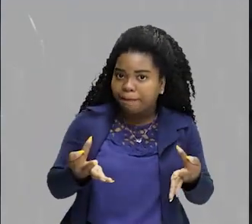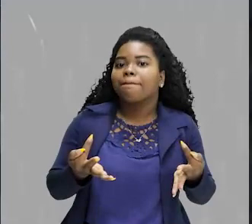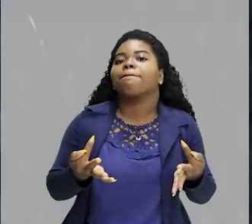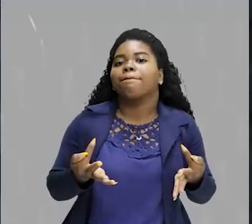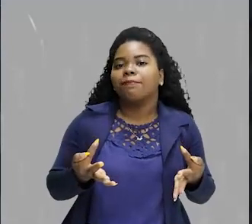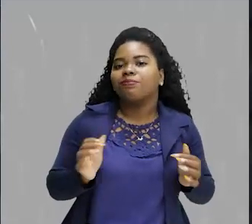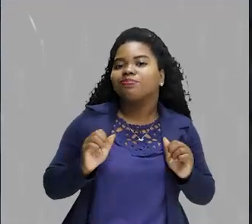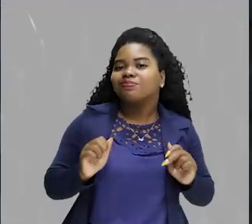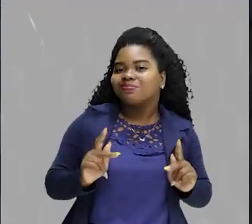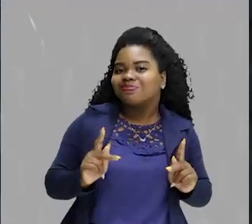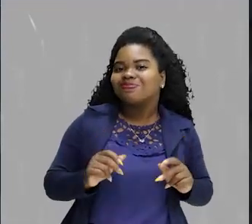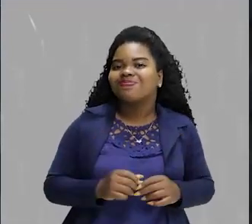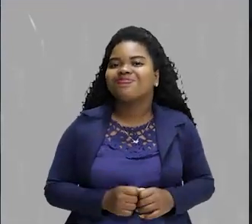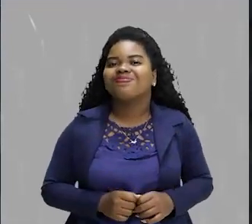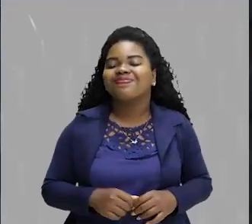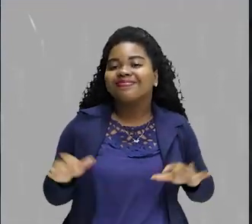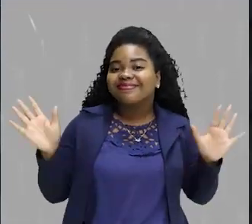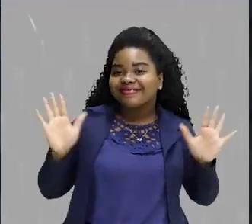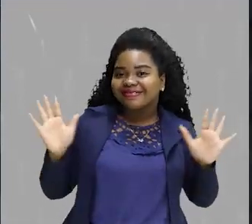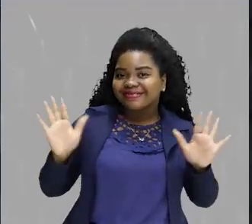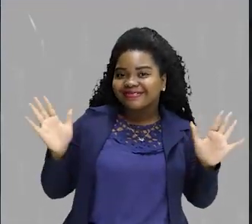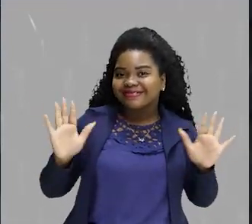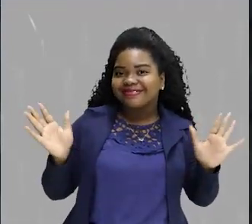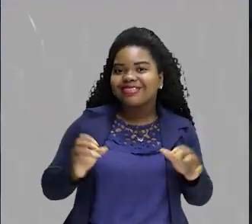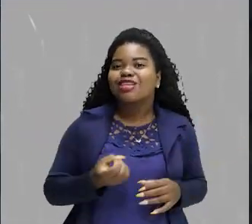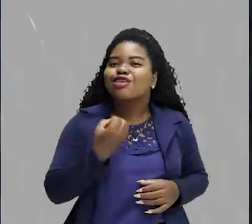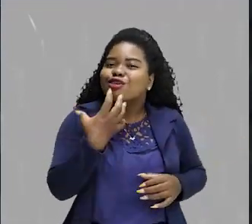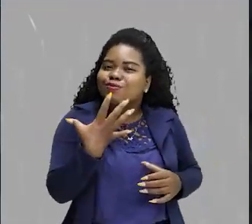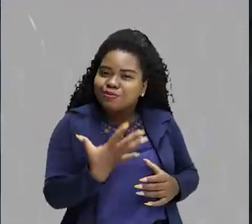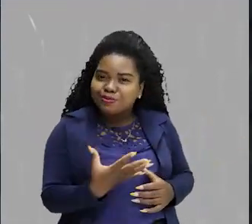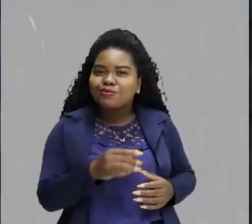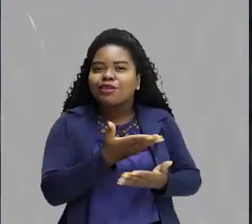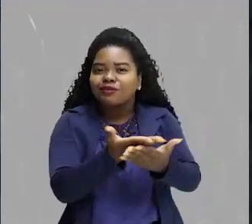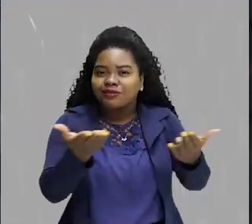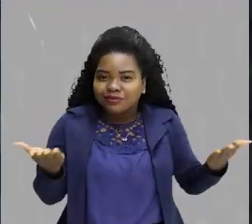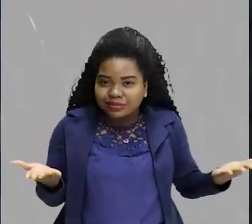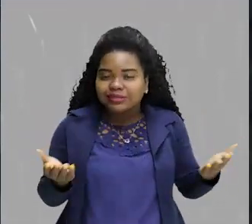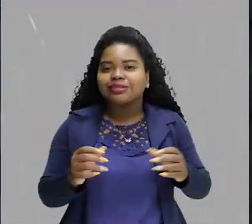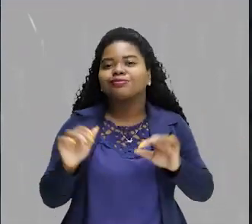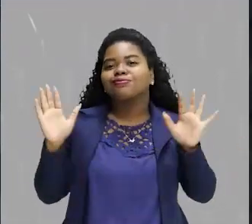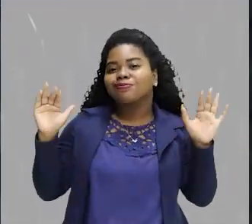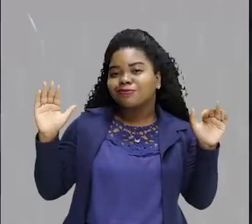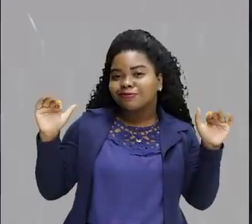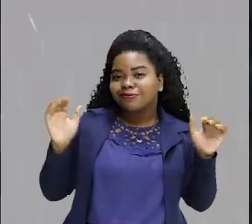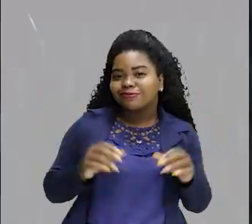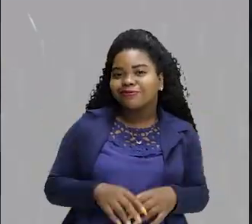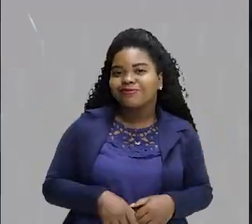considerando o Simple Past. Até a próxima, fiquem bem, se cuidem e bye bye!